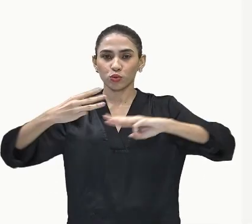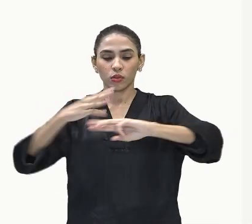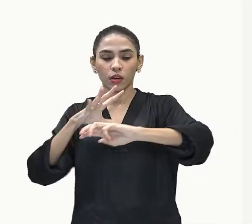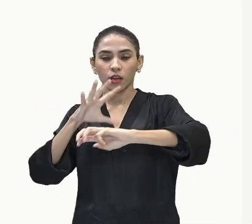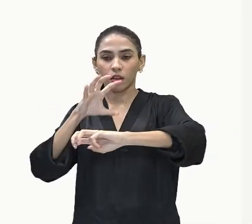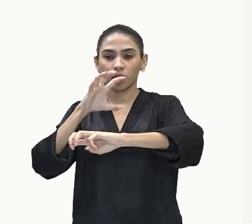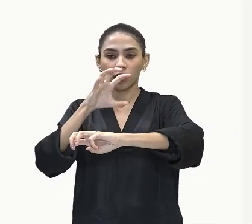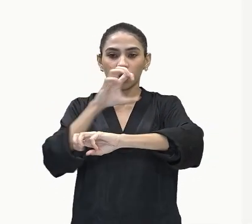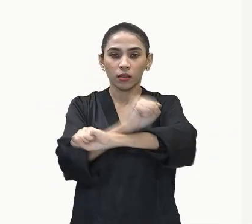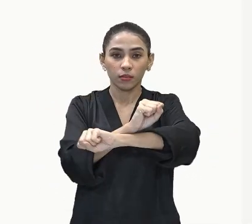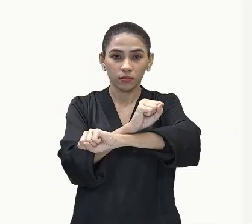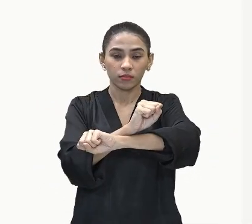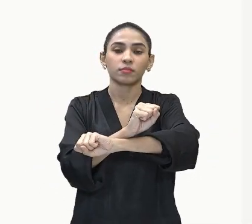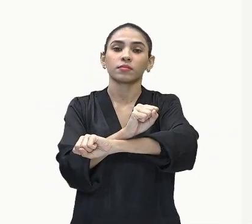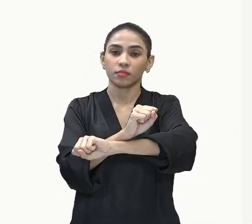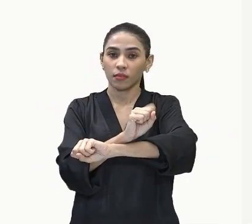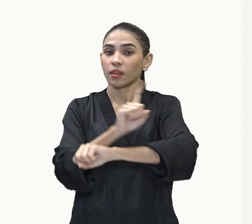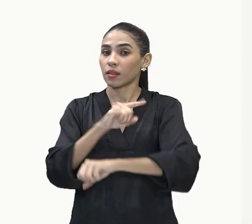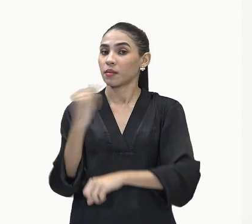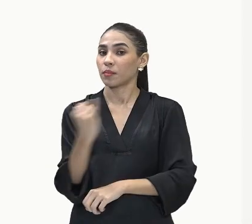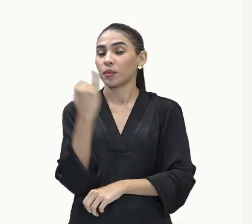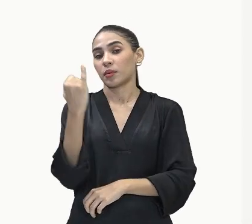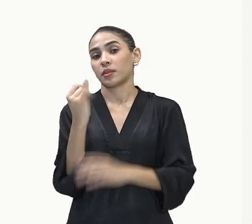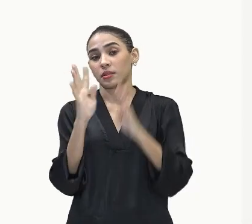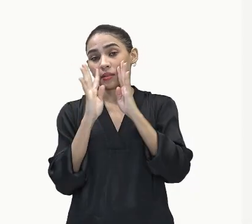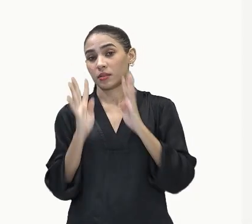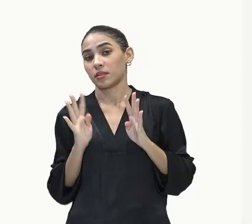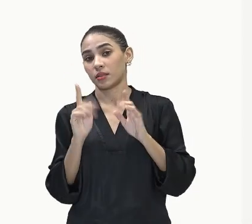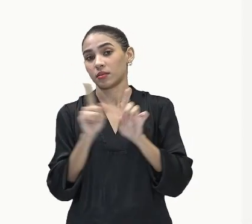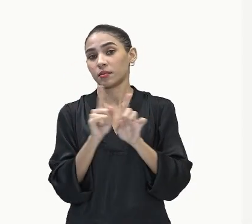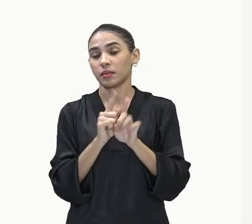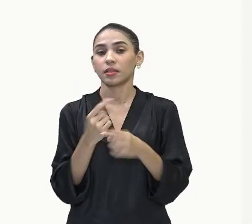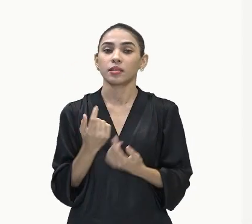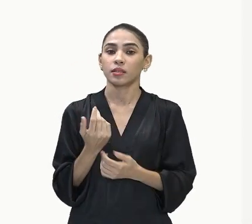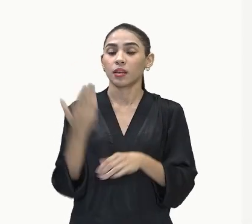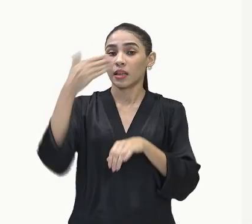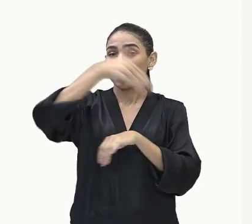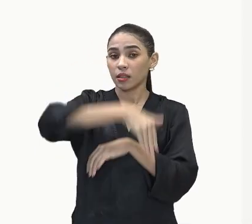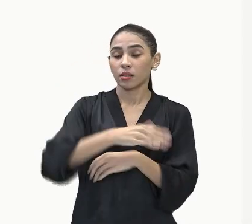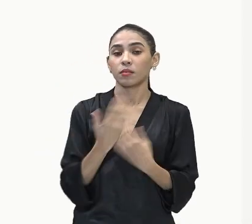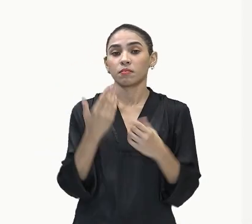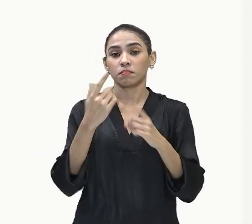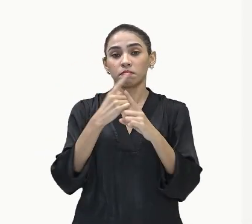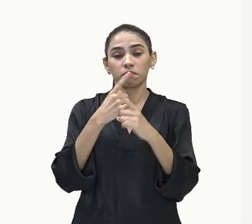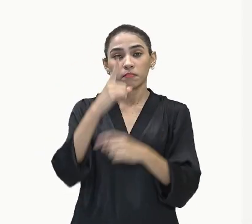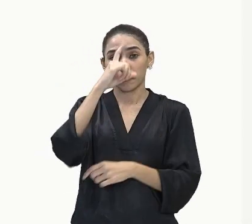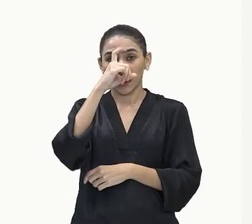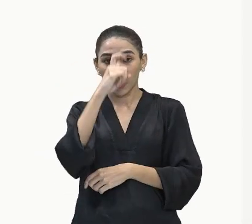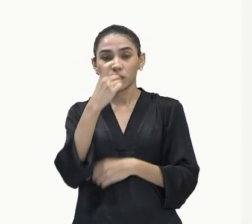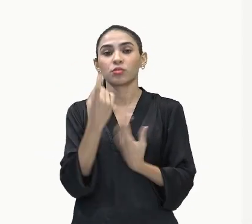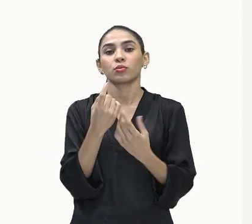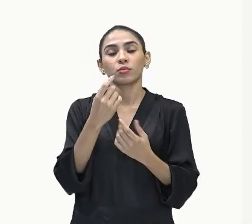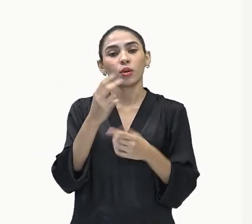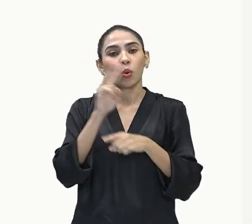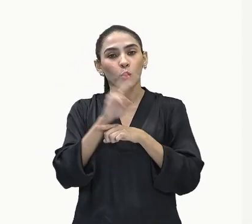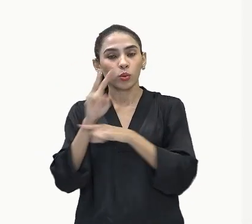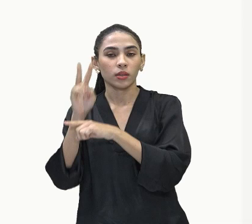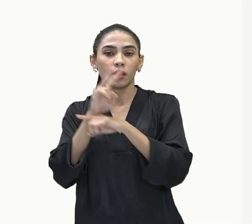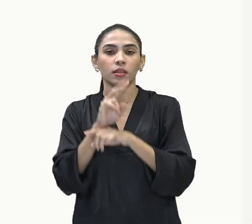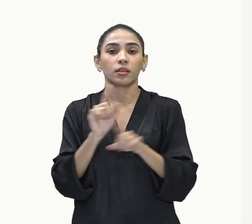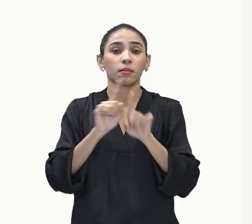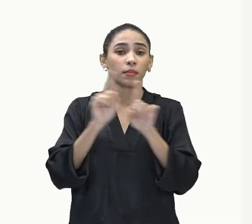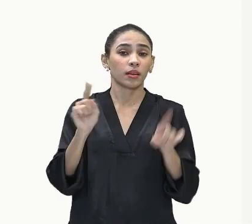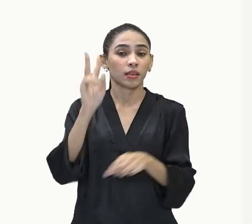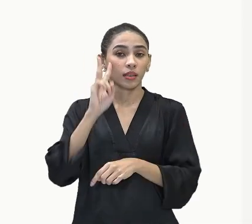é importante identificar os principais sintomas ir ao médico realizar o tratamento Lembrando que no caso